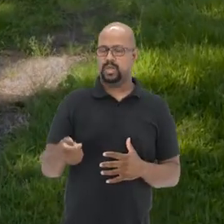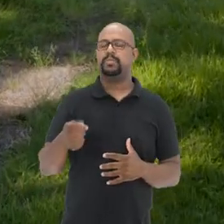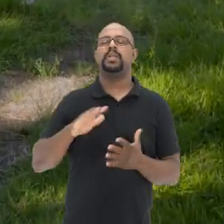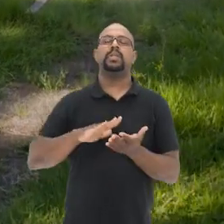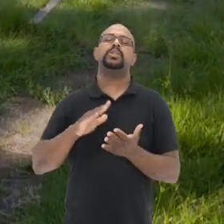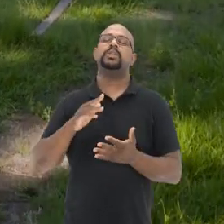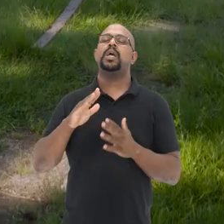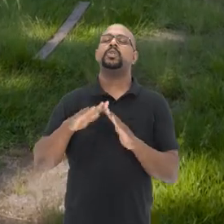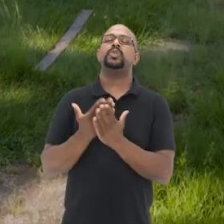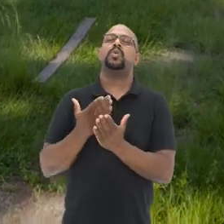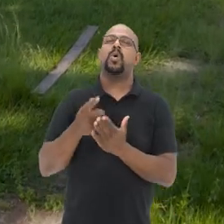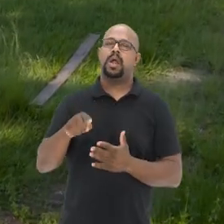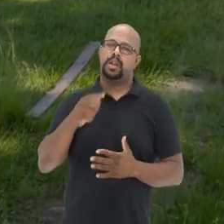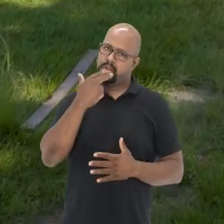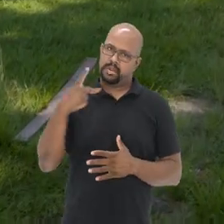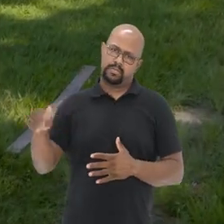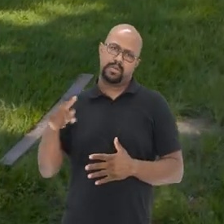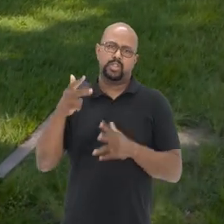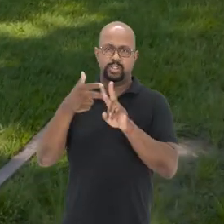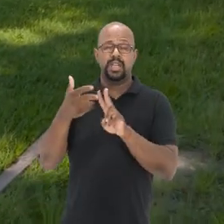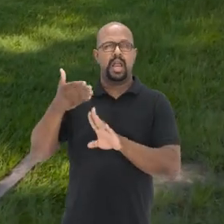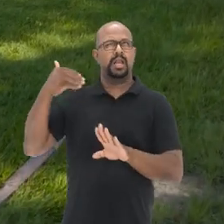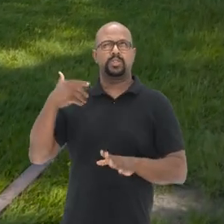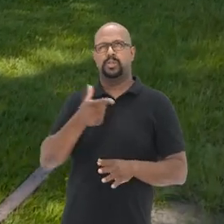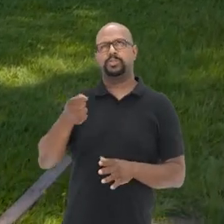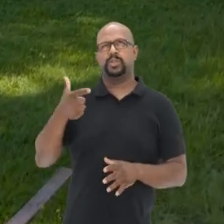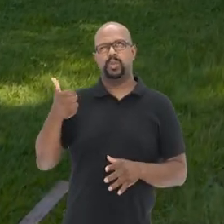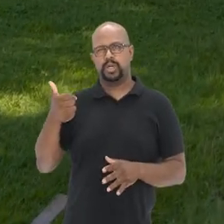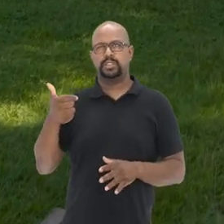é Uraijatenondeveramirim. Antes de se formar a aldeia, em 2012,